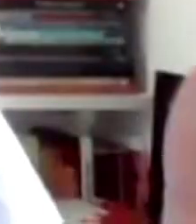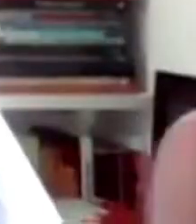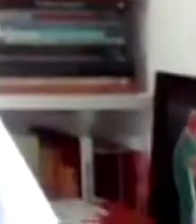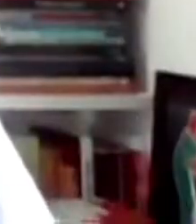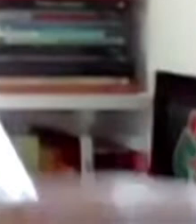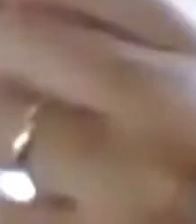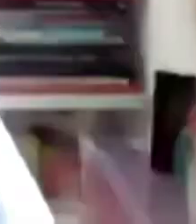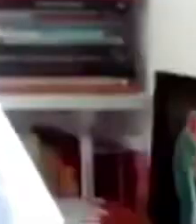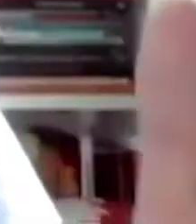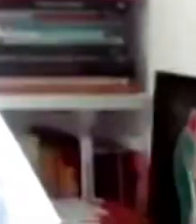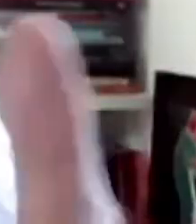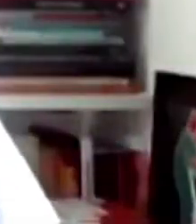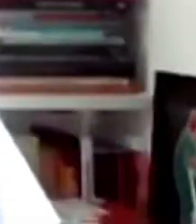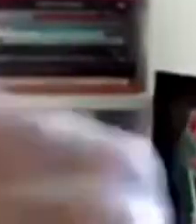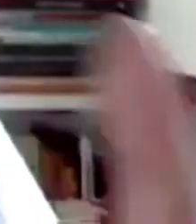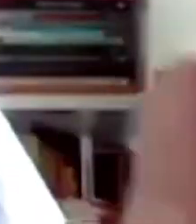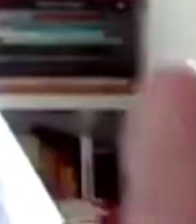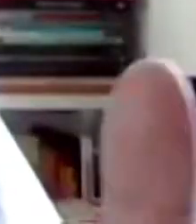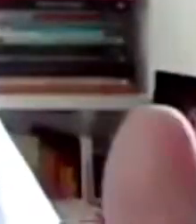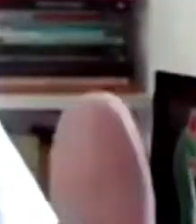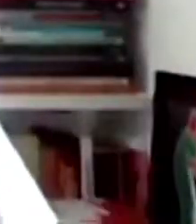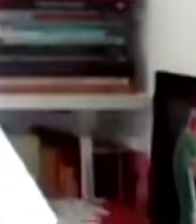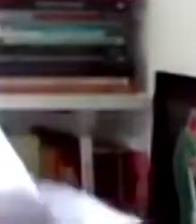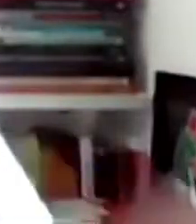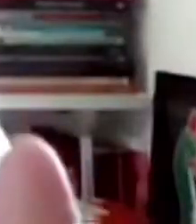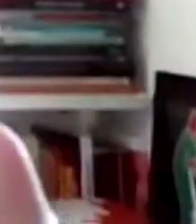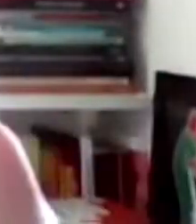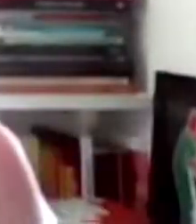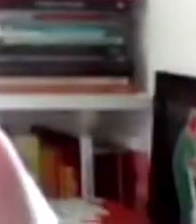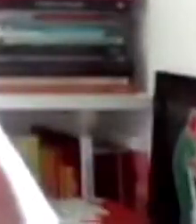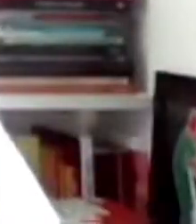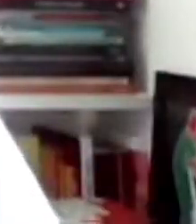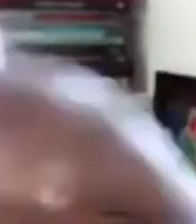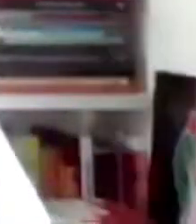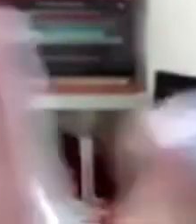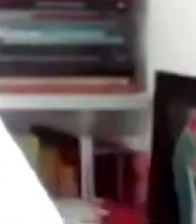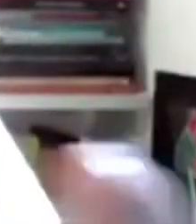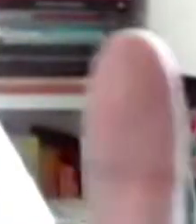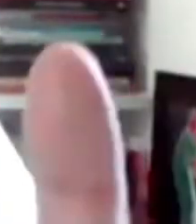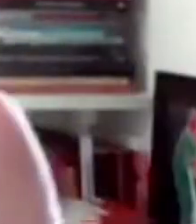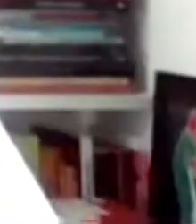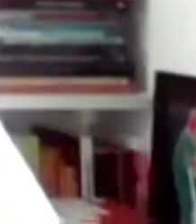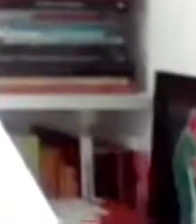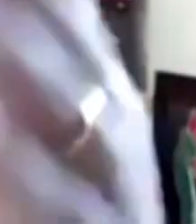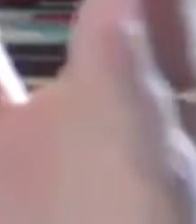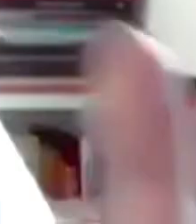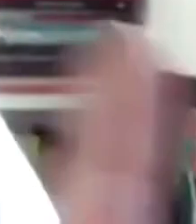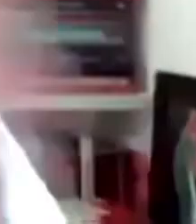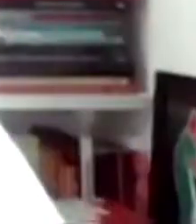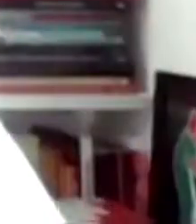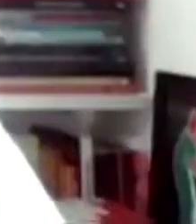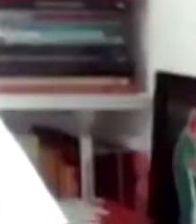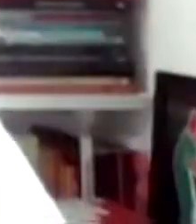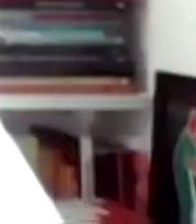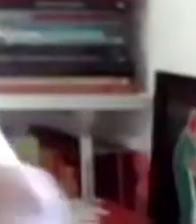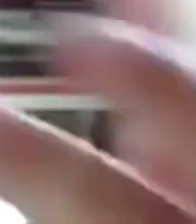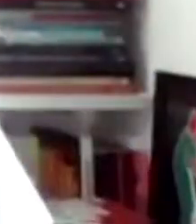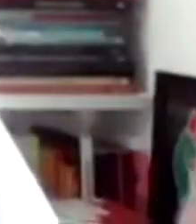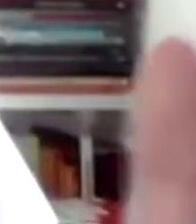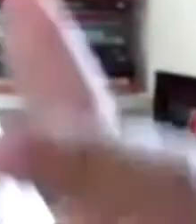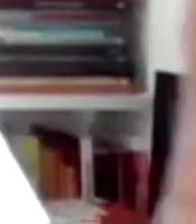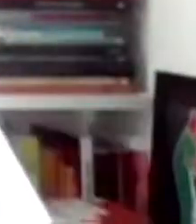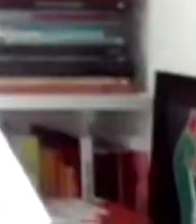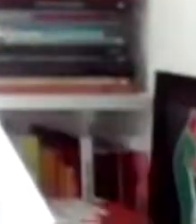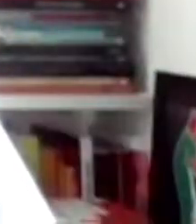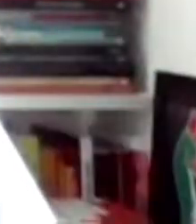de destruição e de muito preconceito e desmonte da educação infantil permanece. Se a gente não tem como dividir o cuidar e o educar, e a